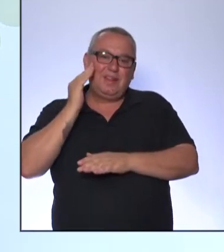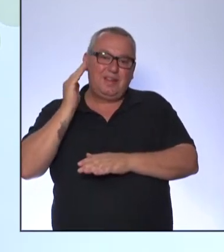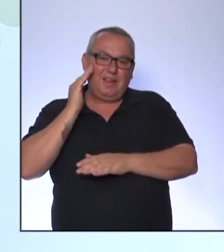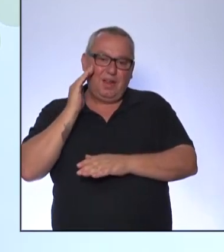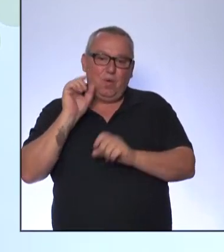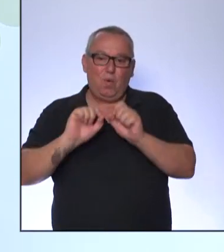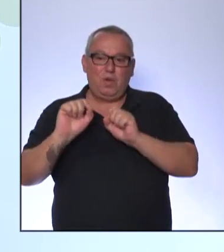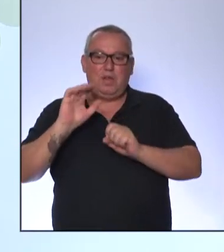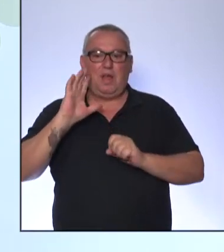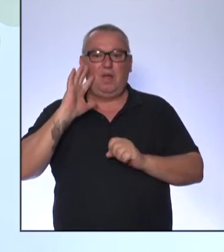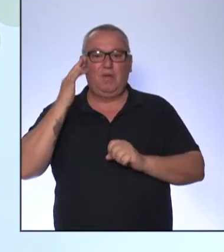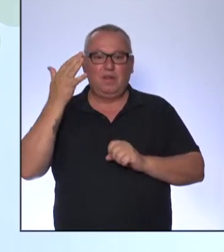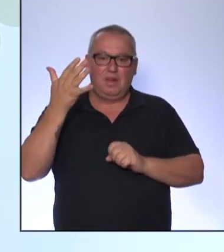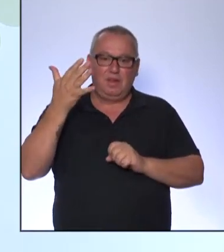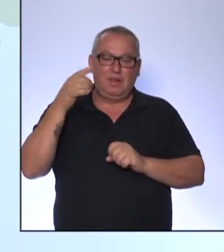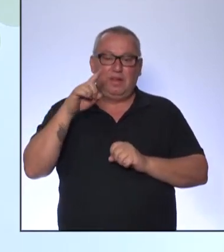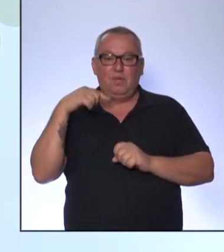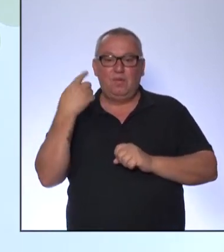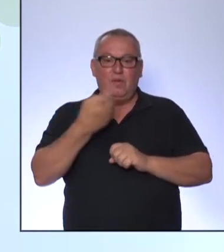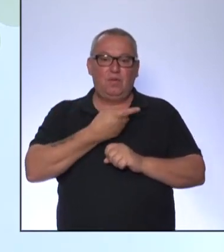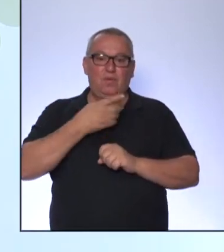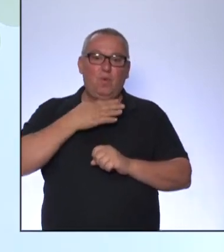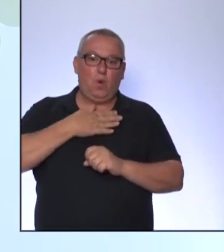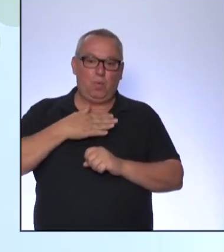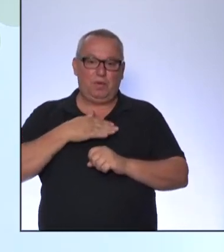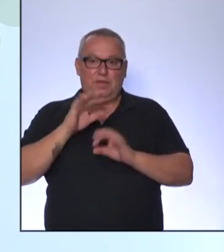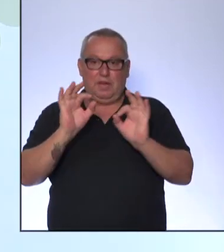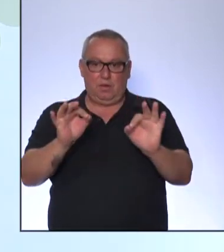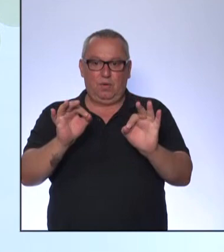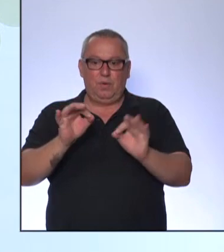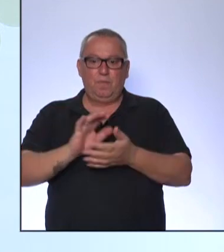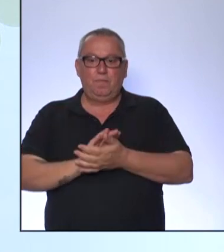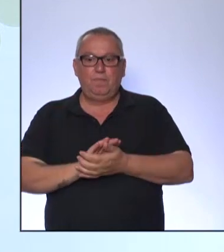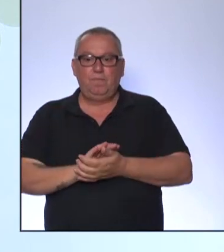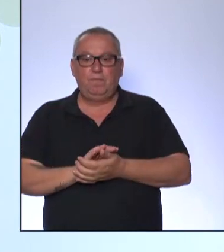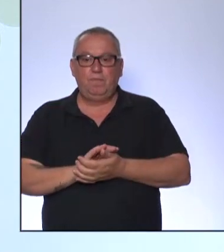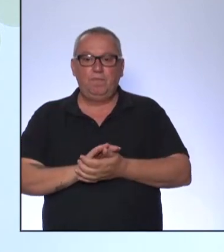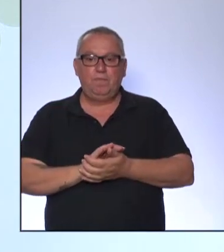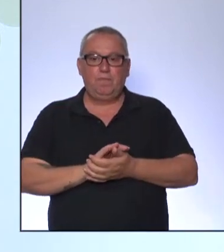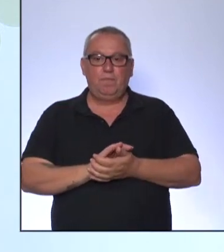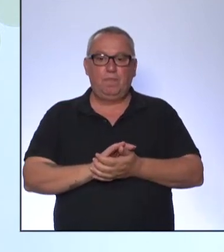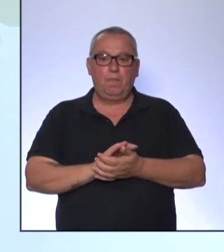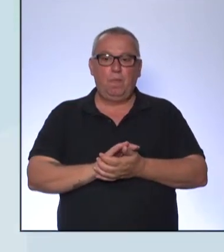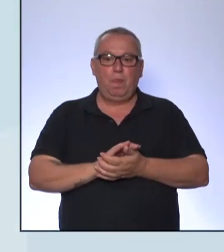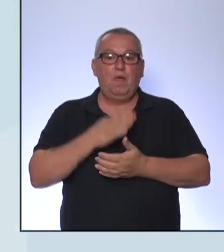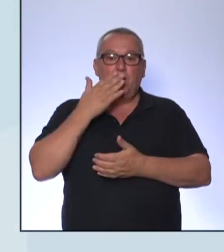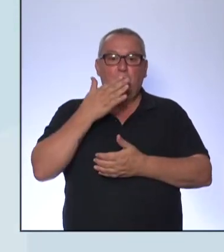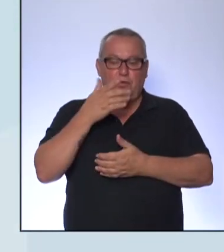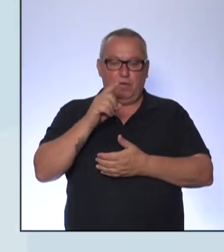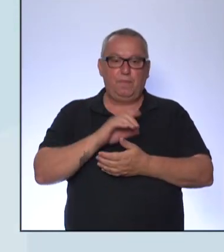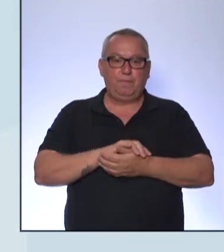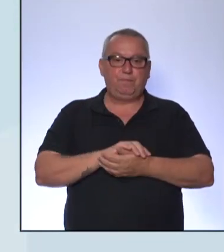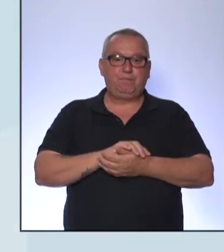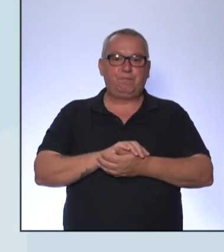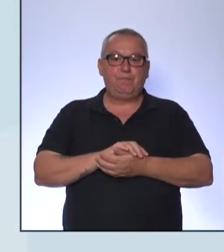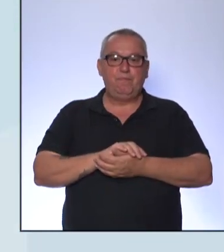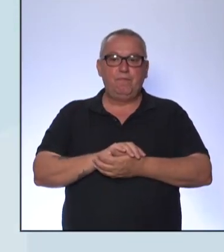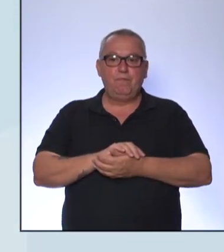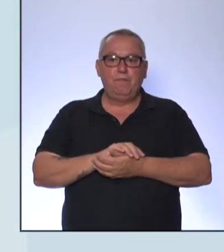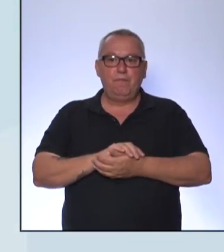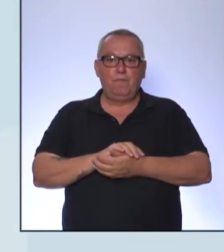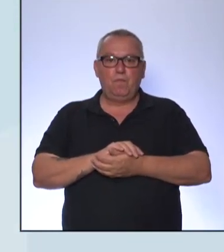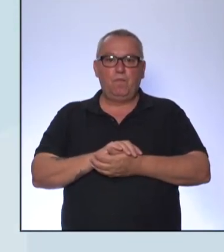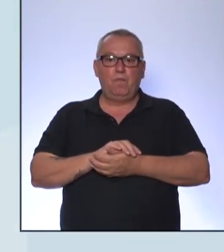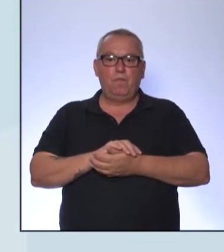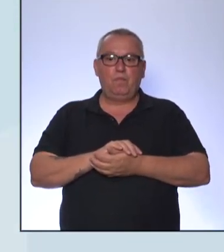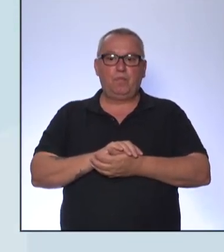fato, acontece nesse nosso organismo. Certo? Vou pedir, por favor, para colocar a próxima tela. A